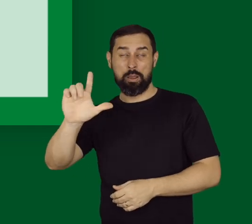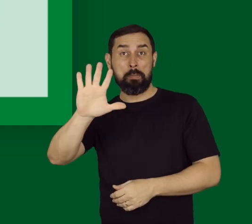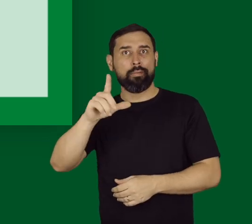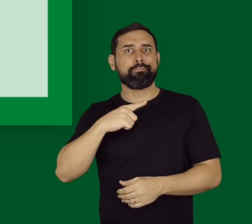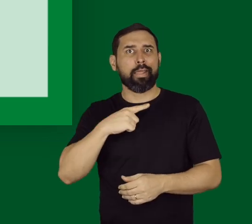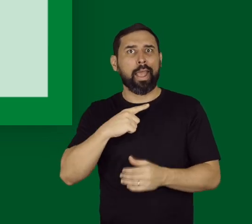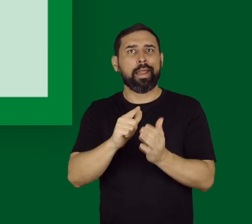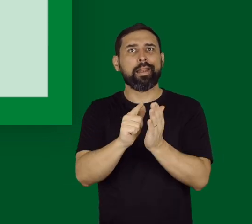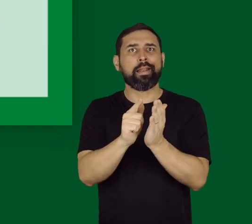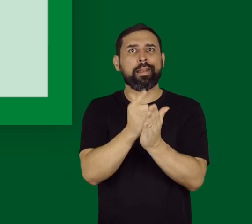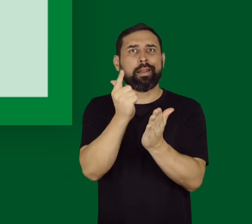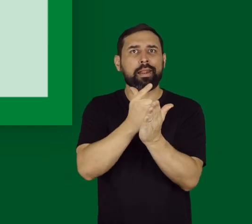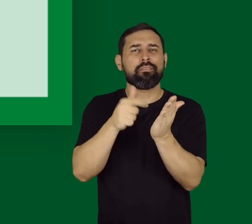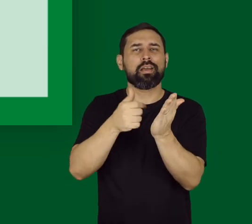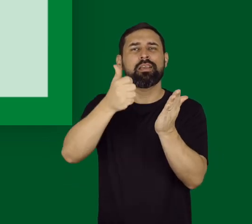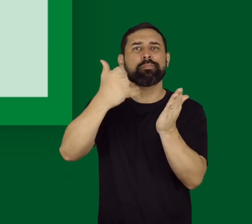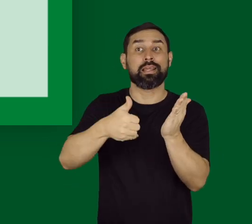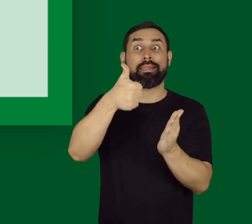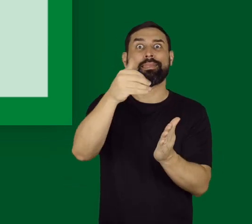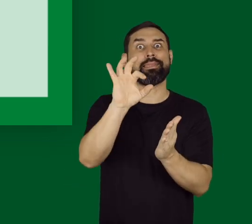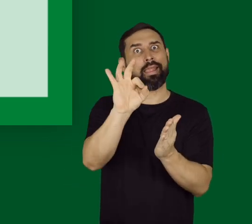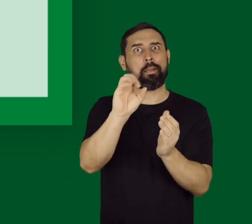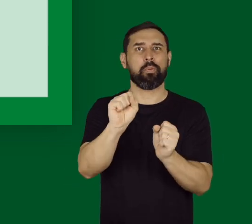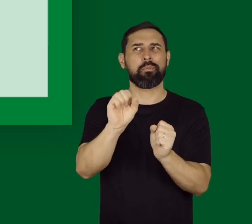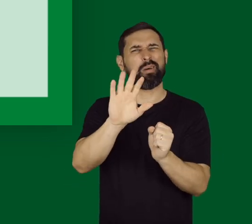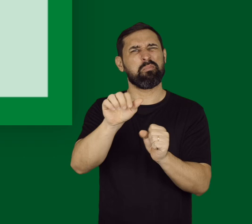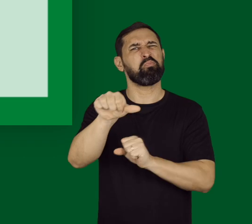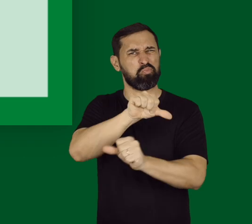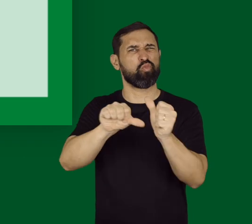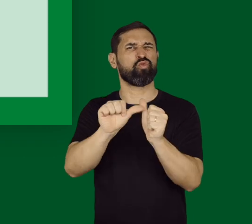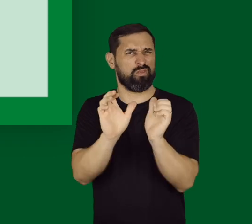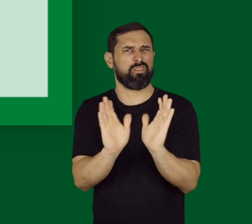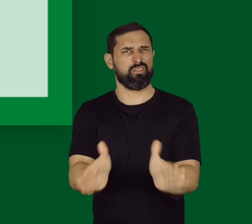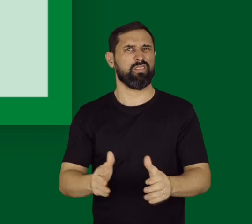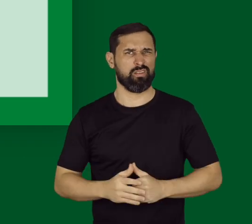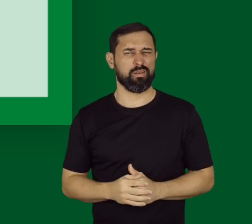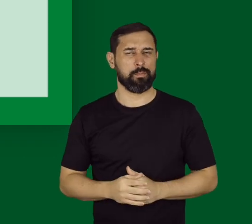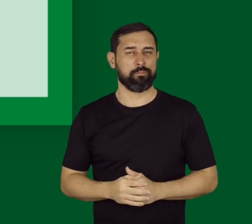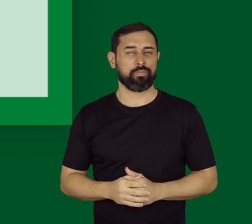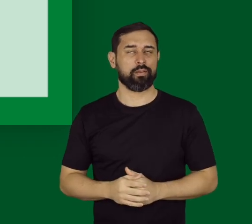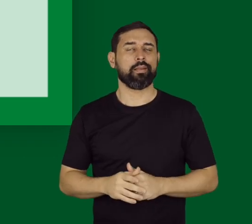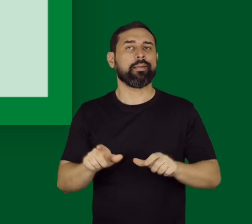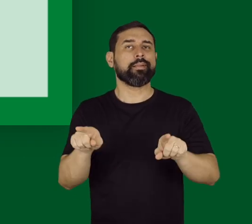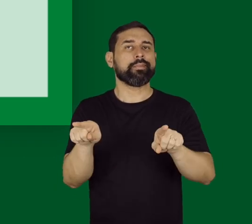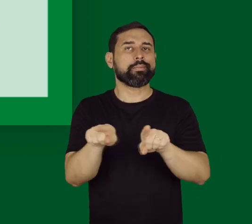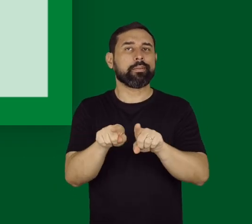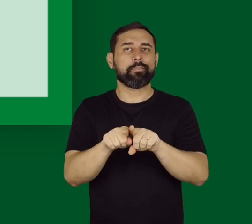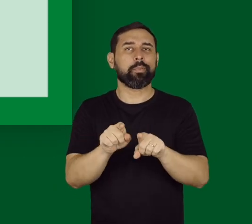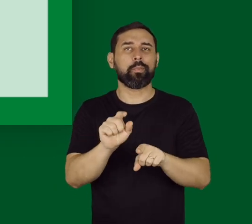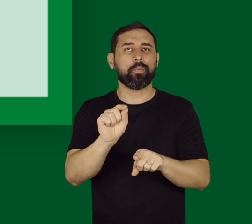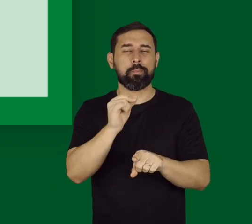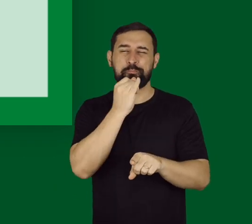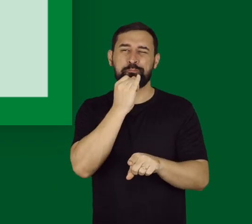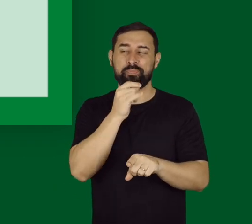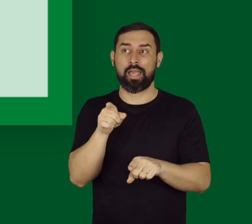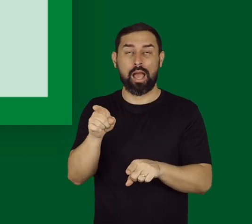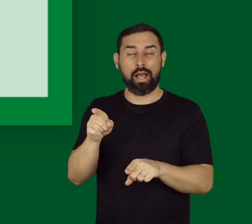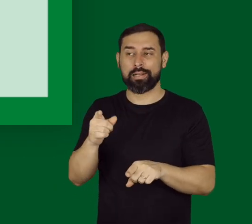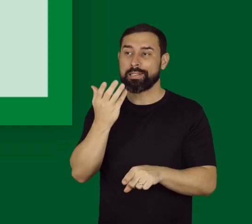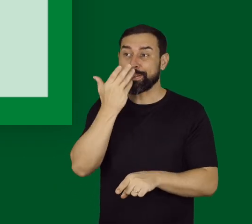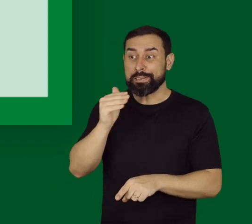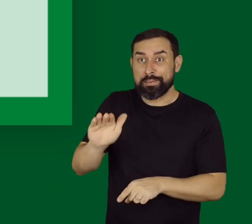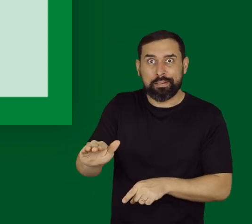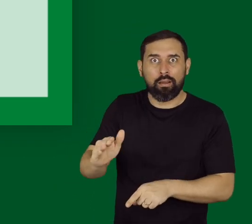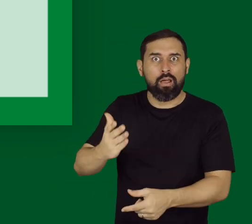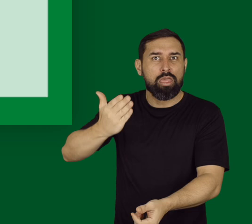no livro, se você for ler o livro do Paus, ele fala 10 gramas por decilitro ainda, mas isso mudou. Lembrar que o que é que a